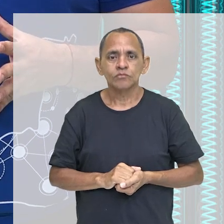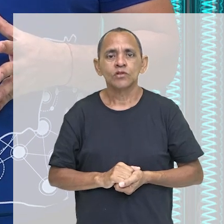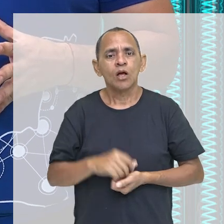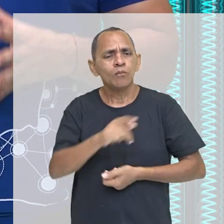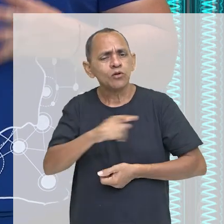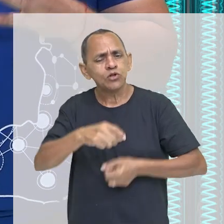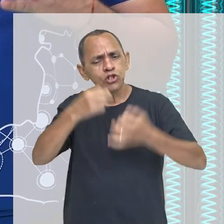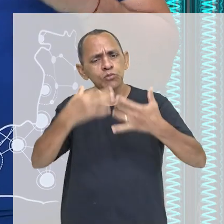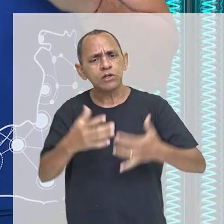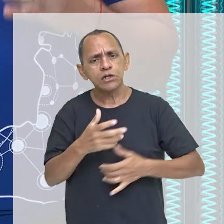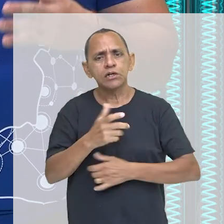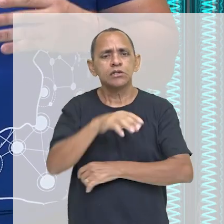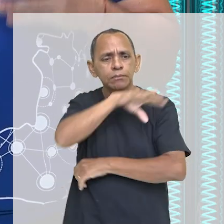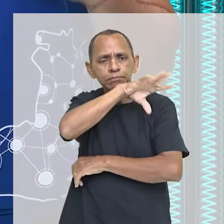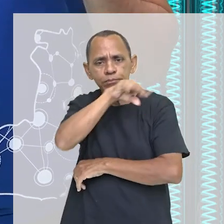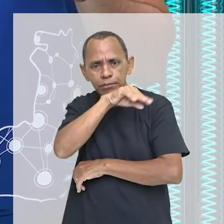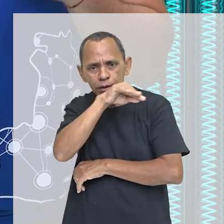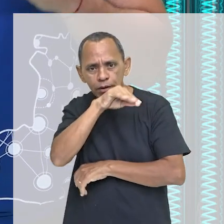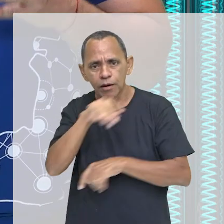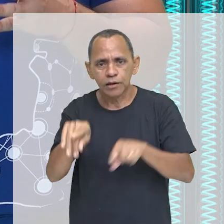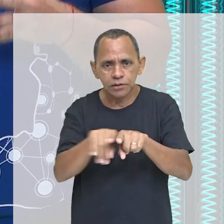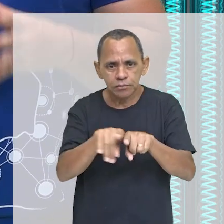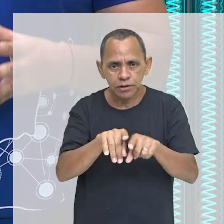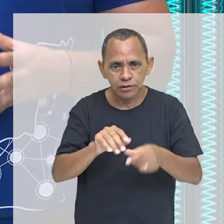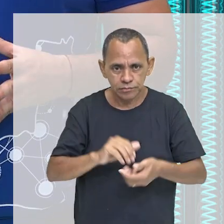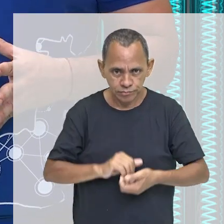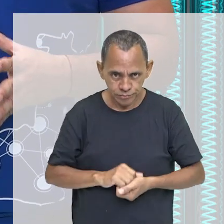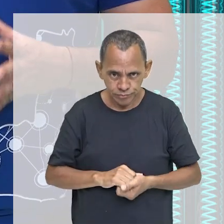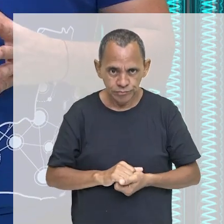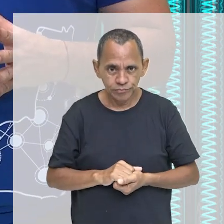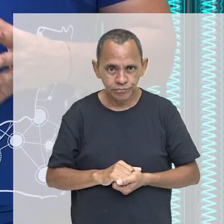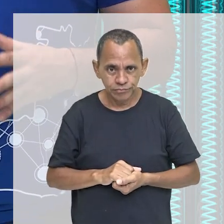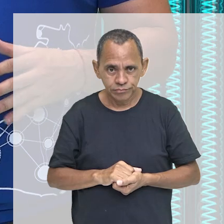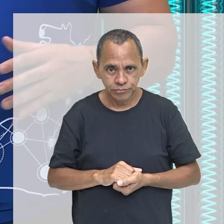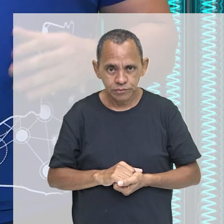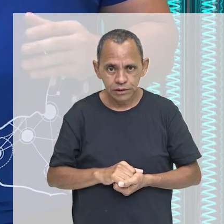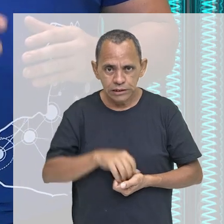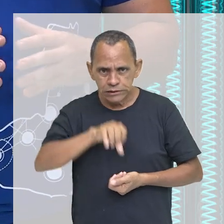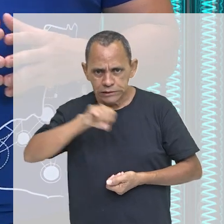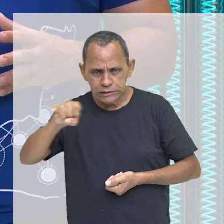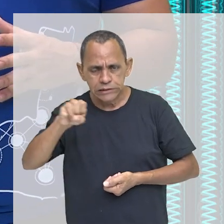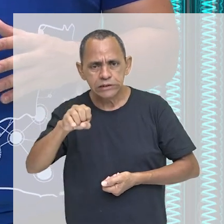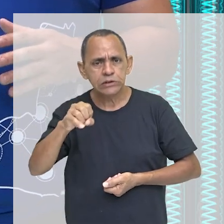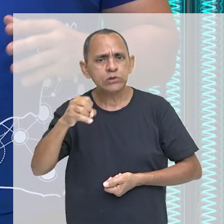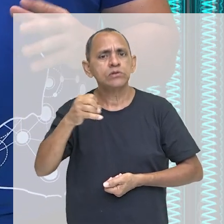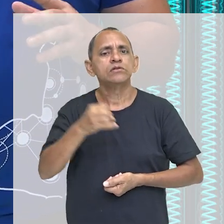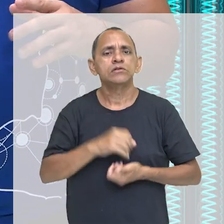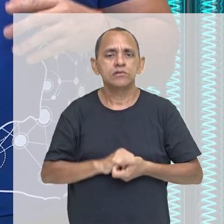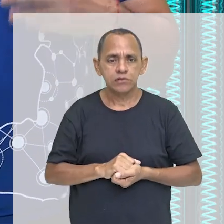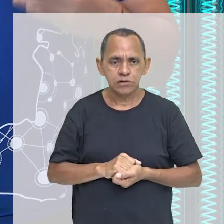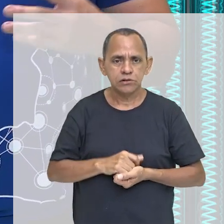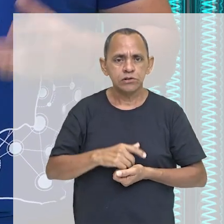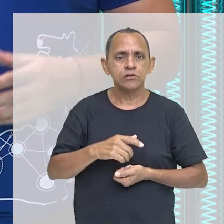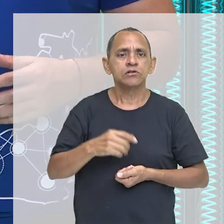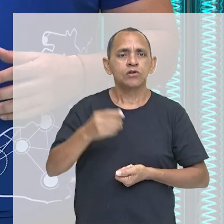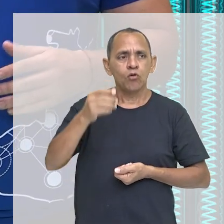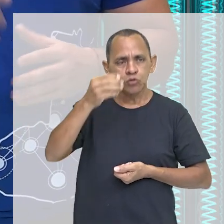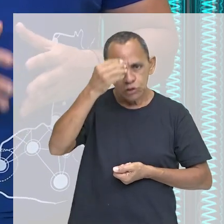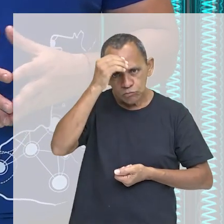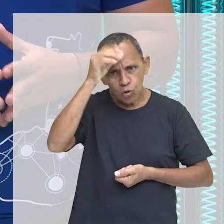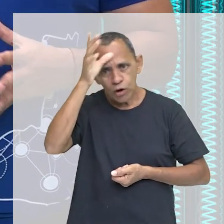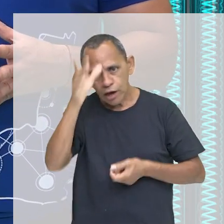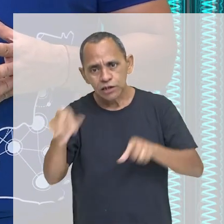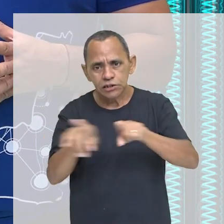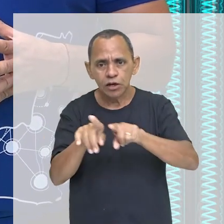English language skills to enhance economic competitiveness. Então, se você sabe a língua inglesa, na área educacional tem